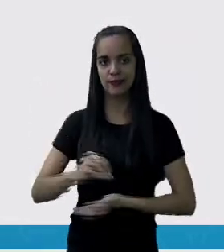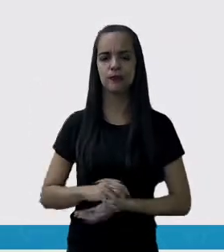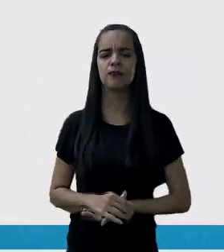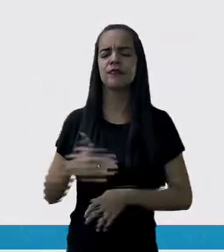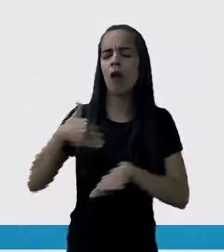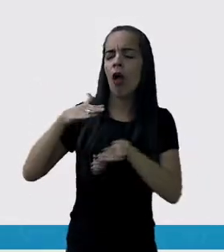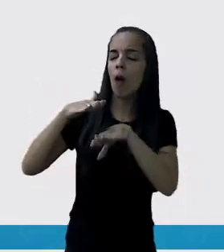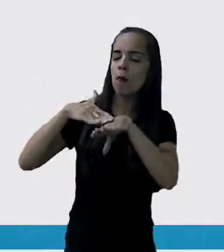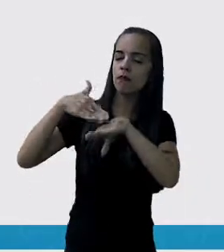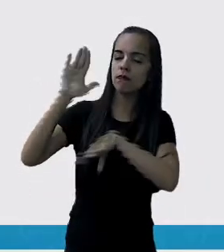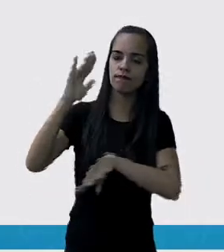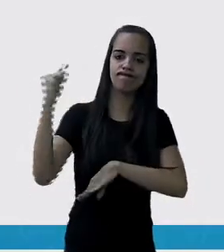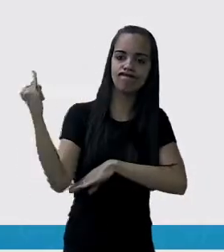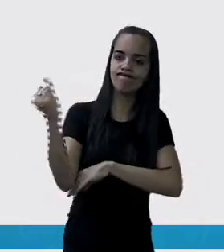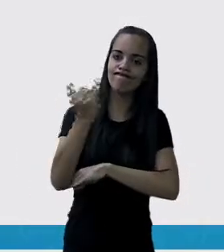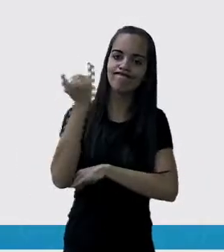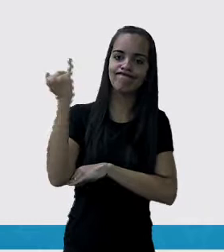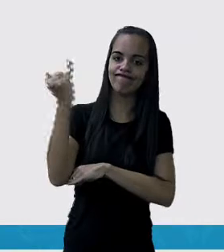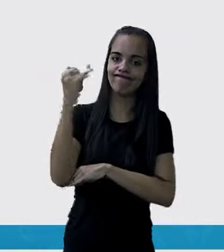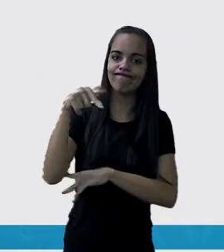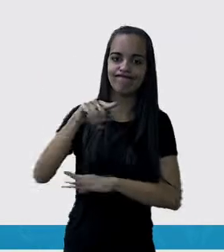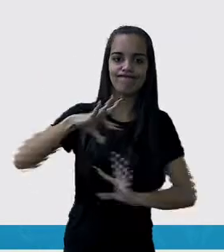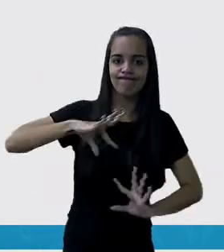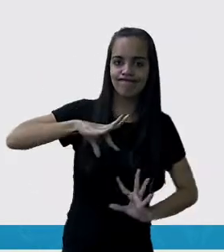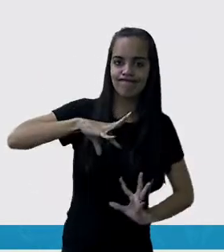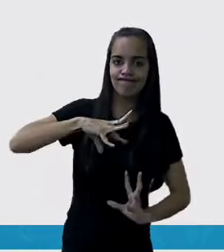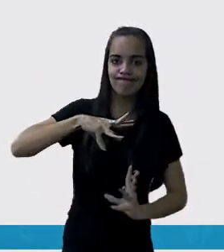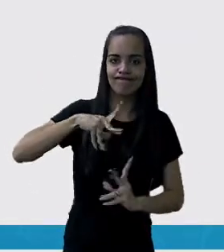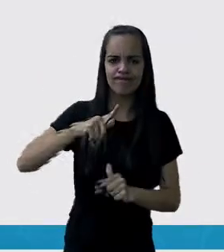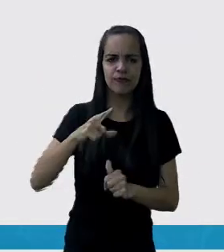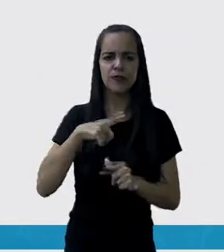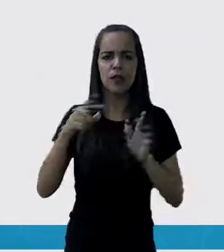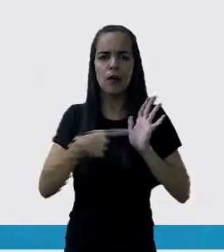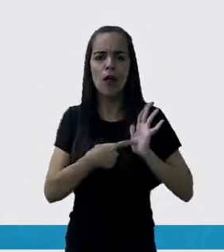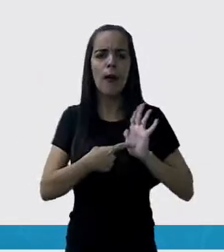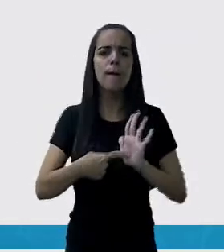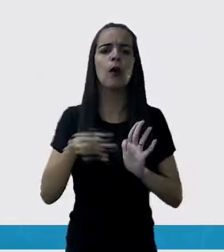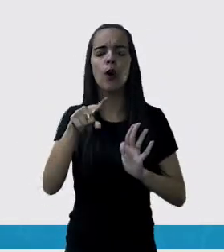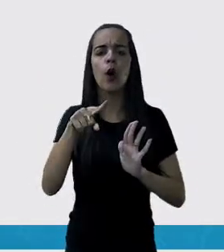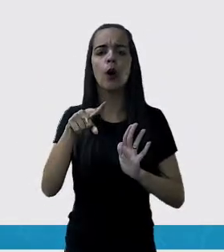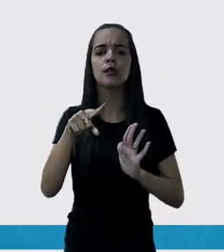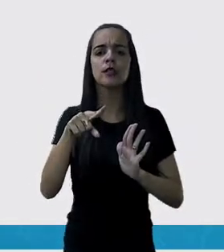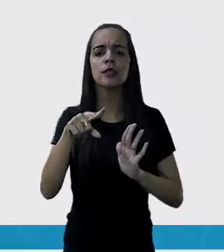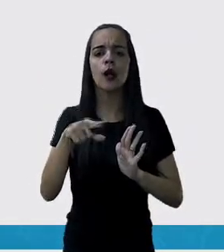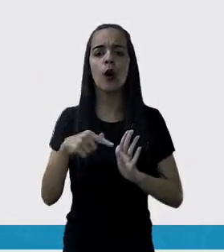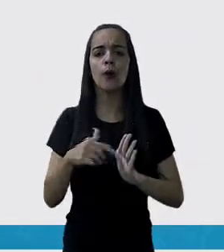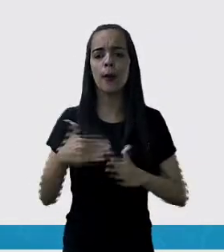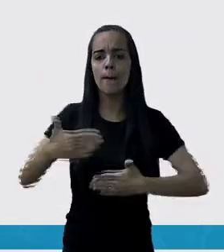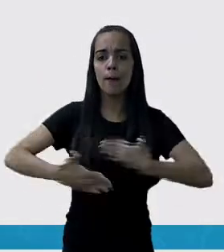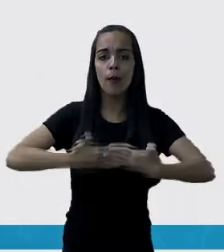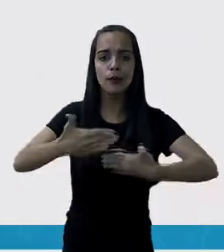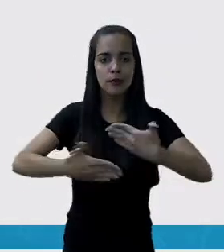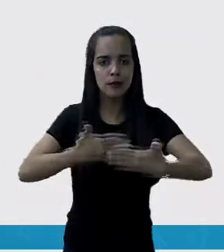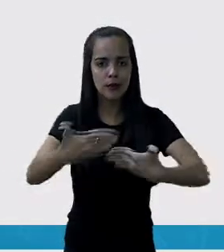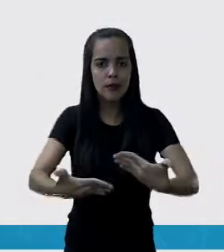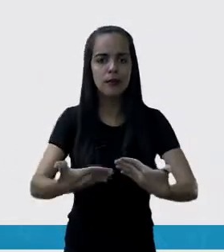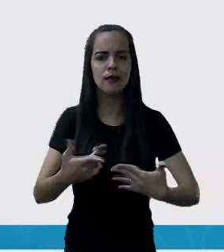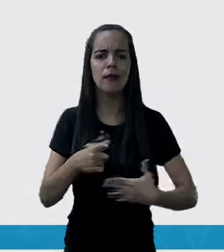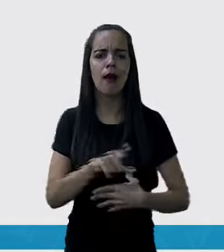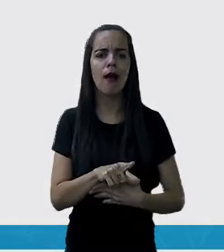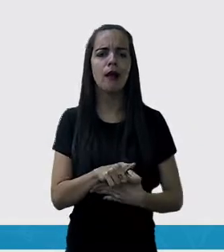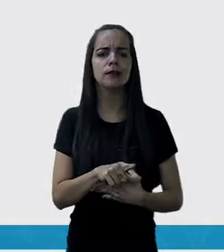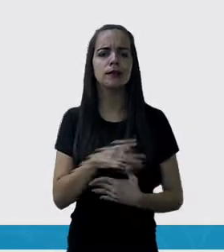E o mais importante do mundo. Destaca-se pela prosperidade gerada pelos 27